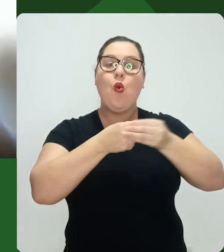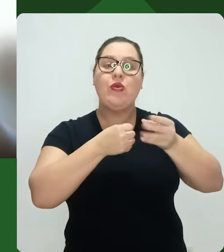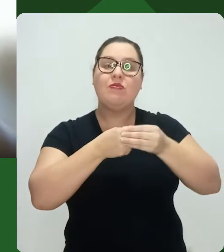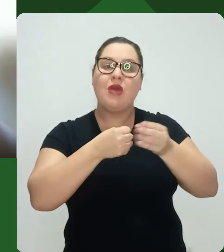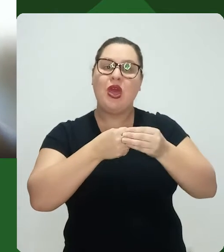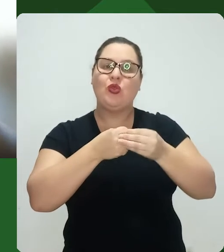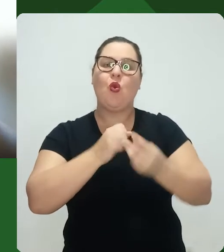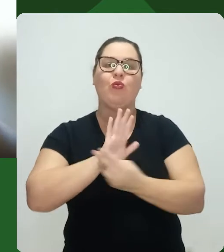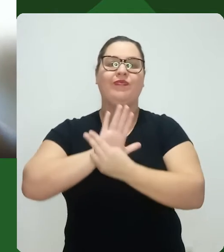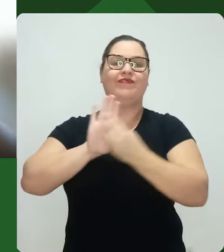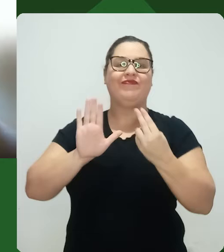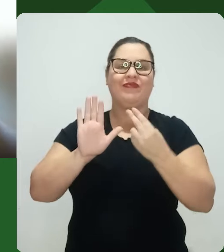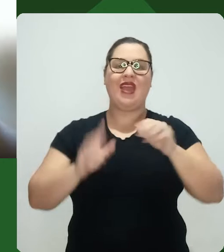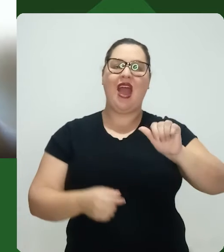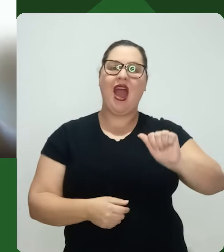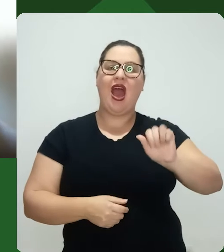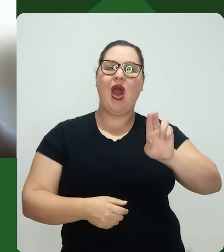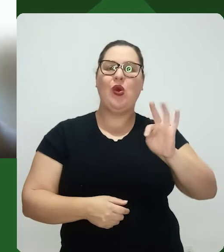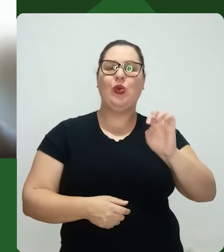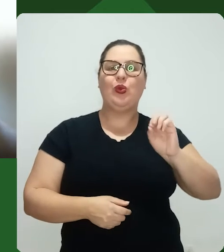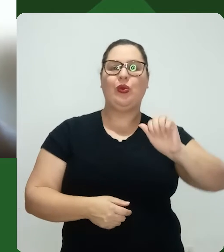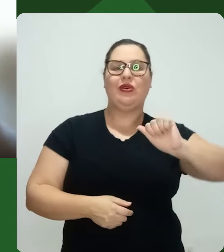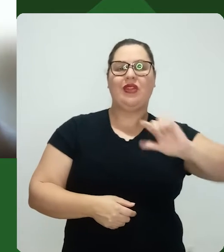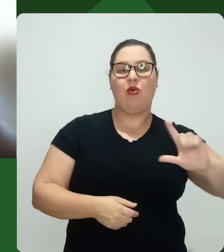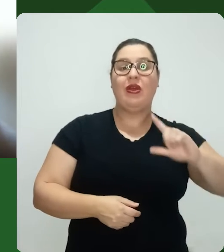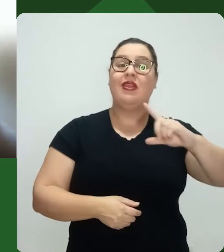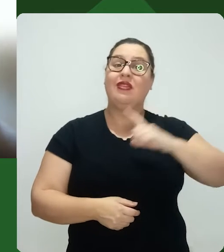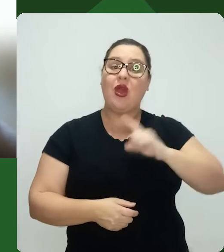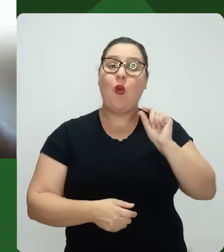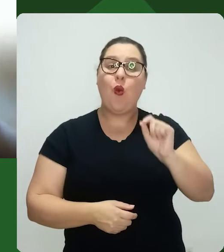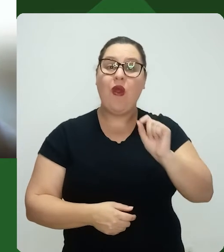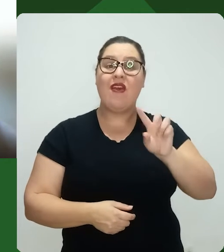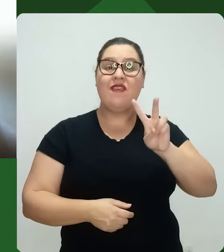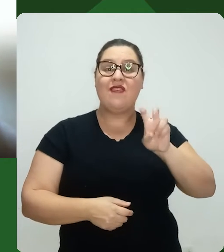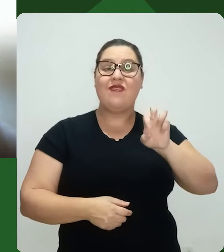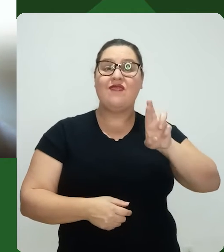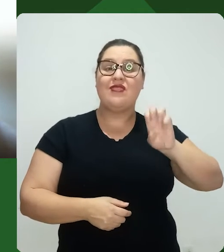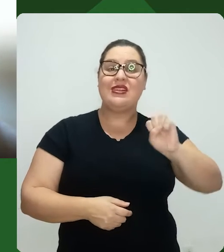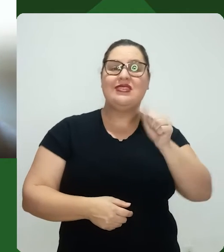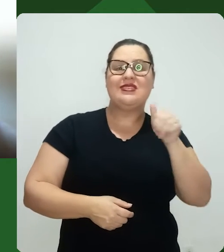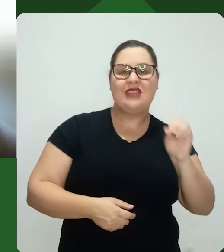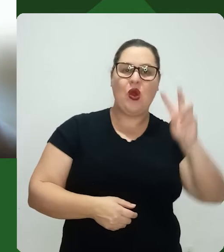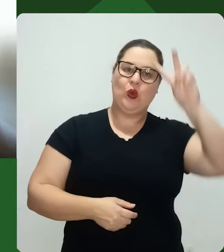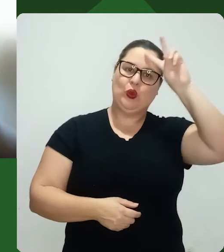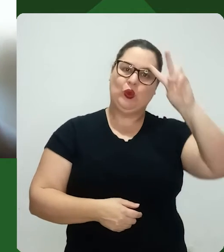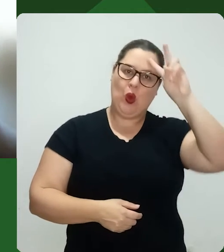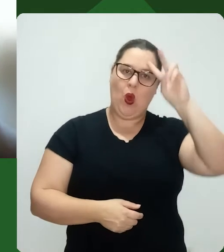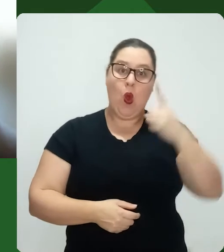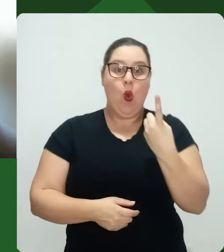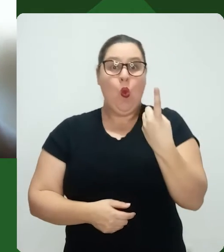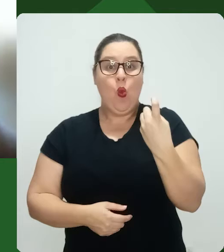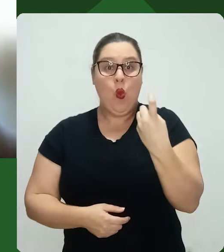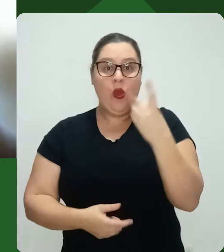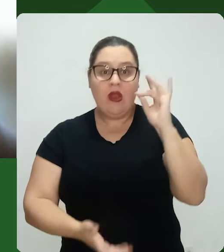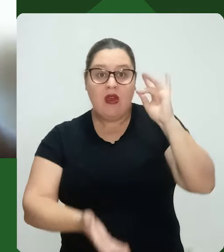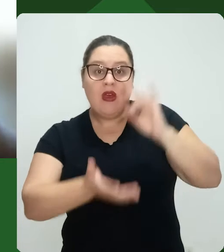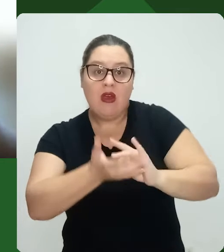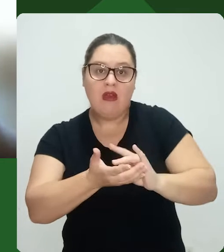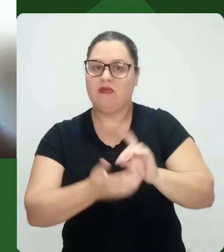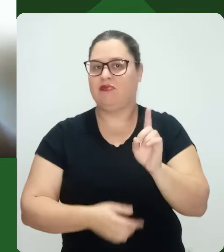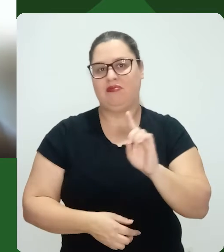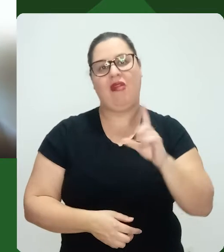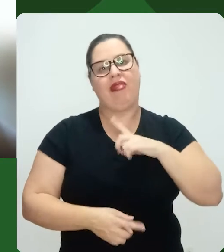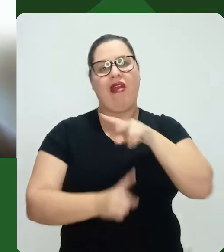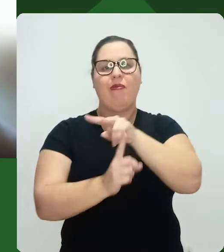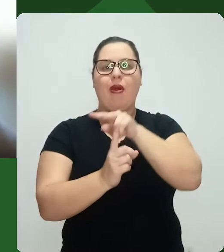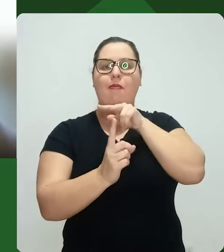conhecimento autoral. Por isso que a gente fala que história, a gente fala no plural, existem versões da história, versões e não a